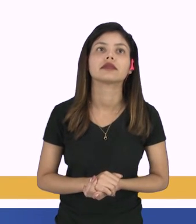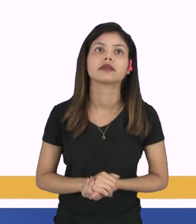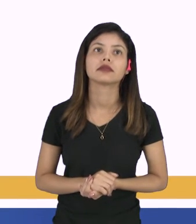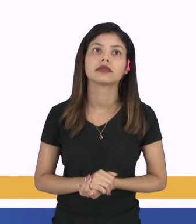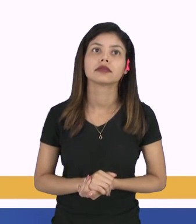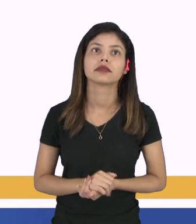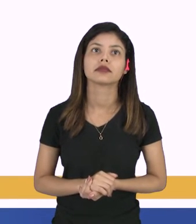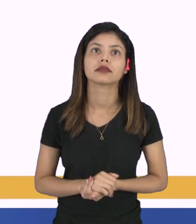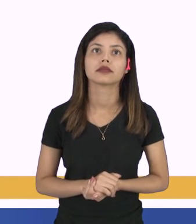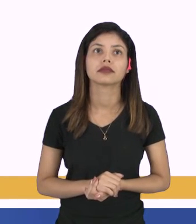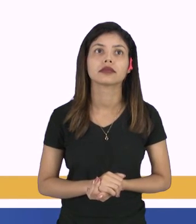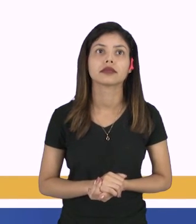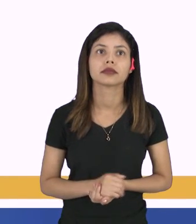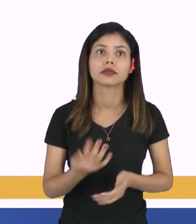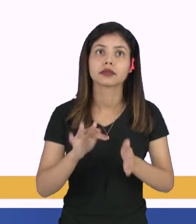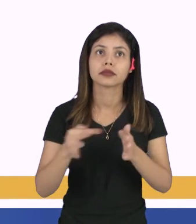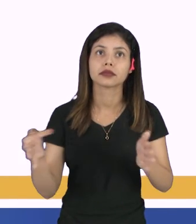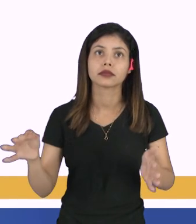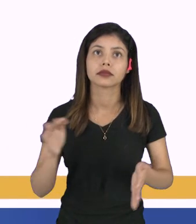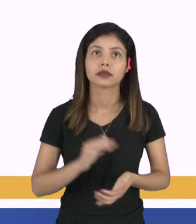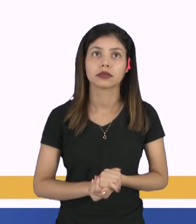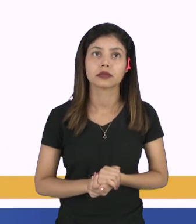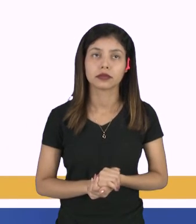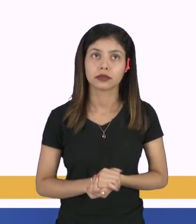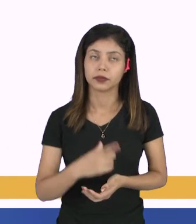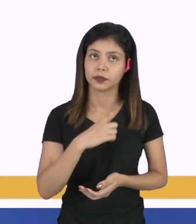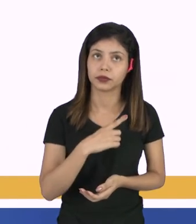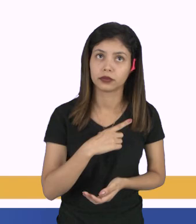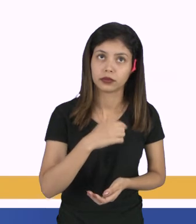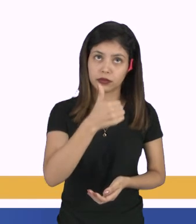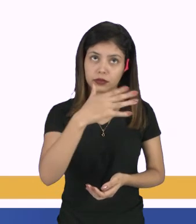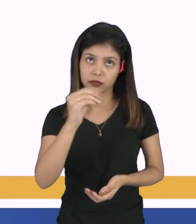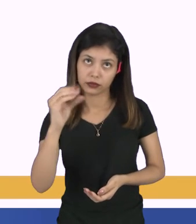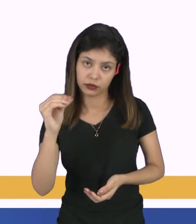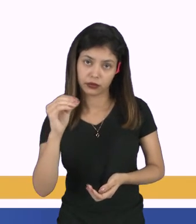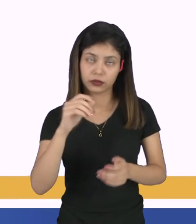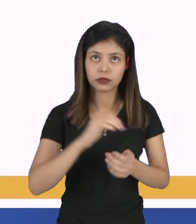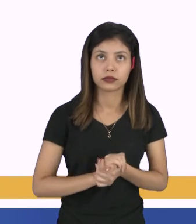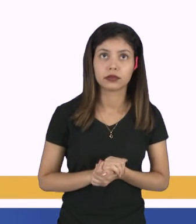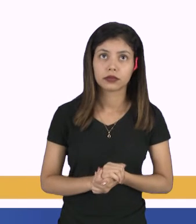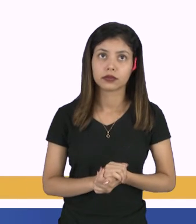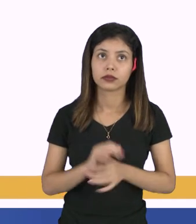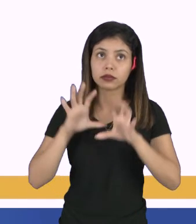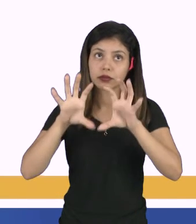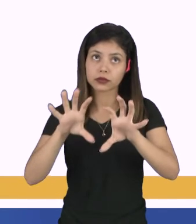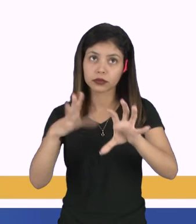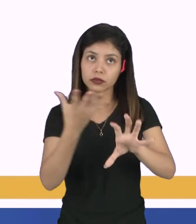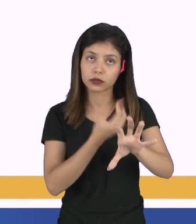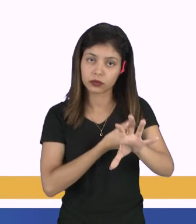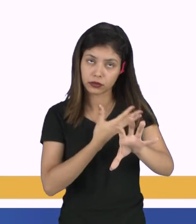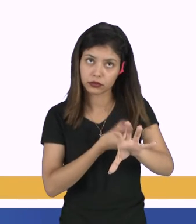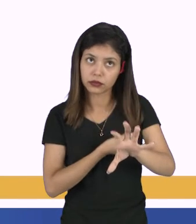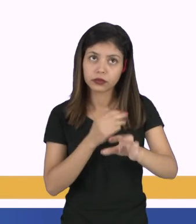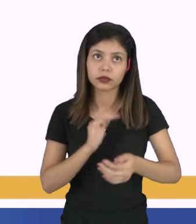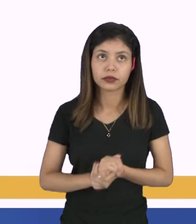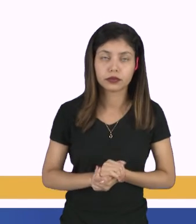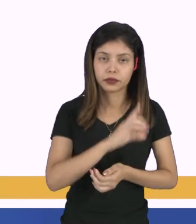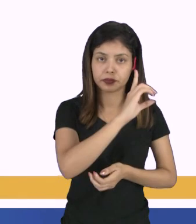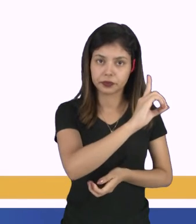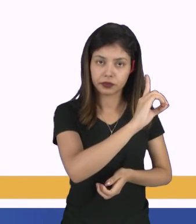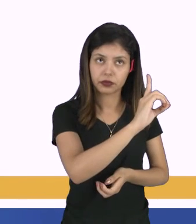eu usar a nossa formulazinha, né? O hectágono é o polígono de 100 lados, e assim eu vou usar a nossa